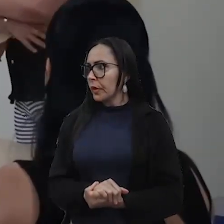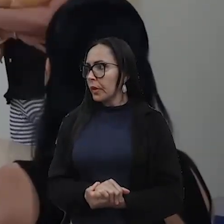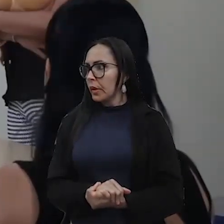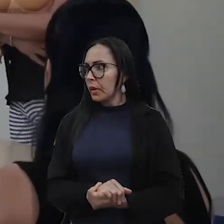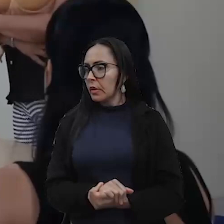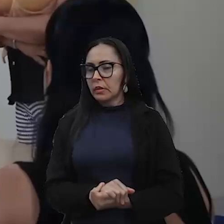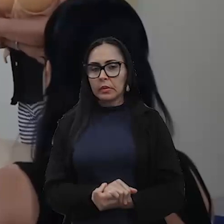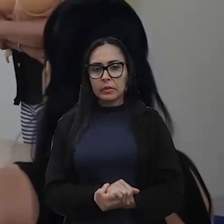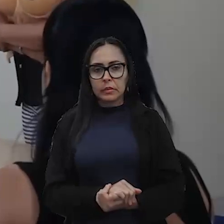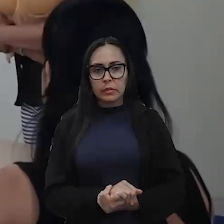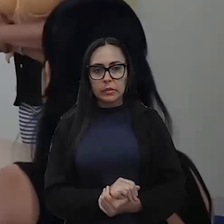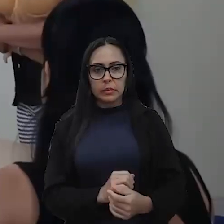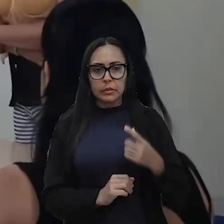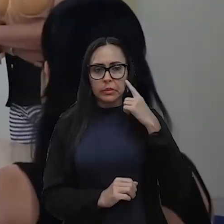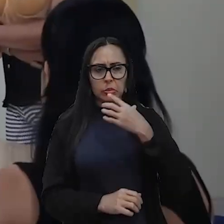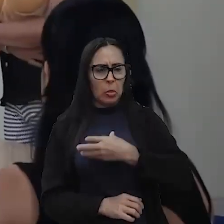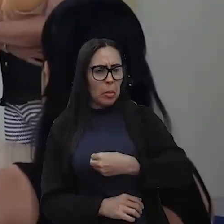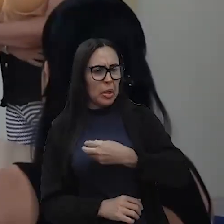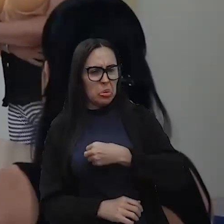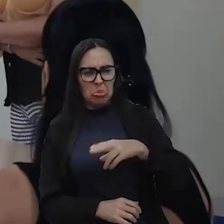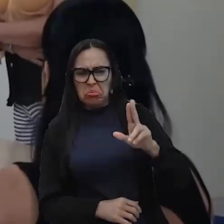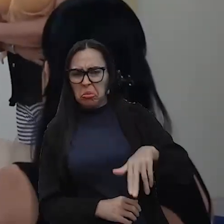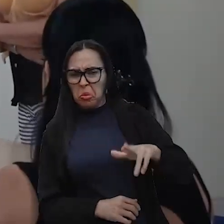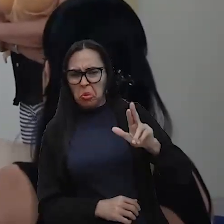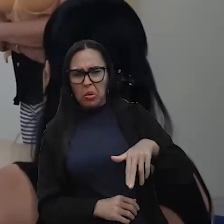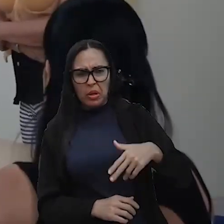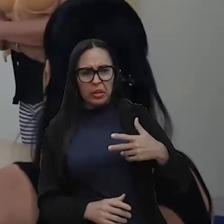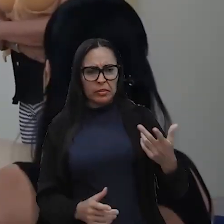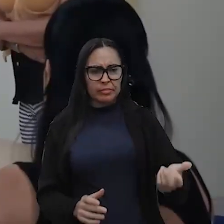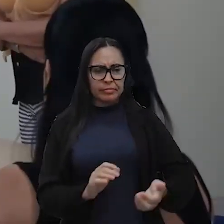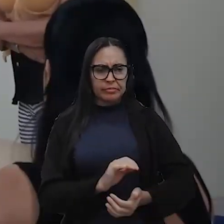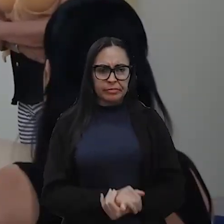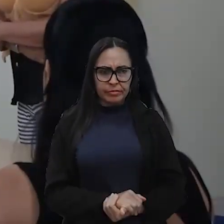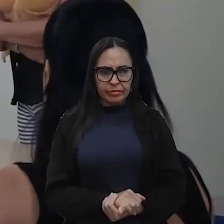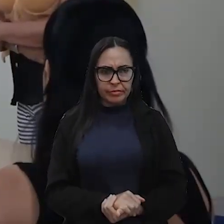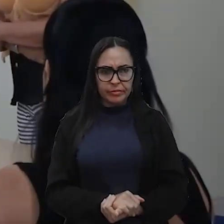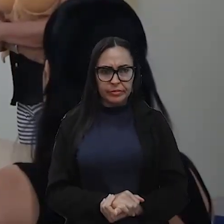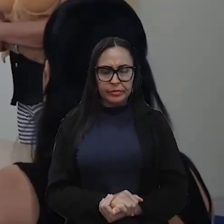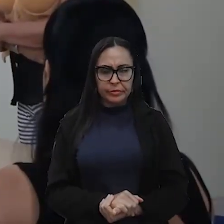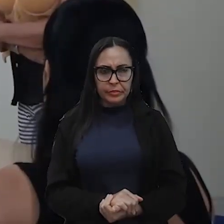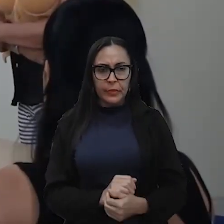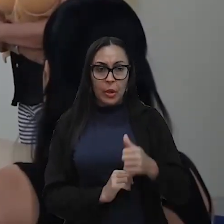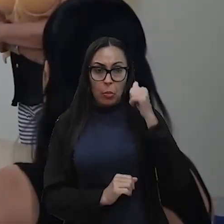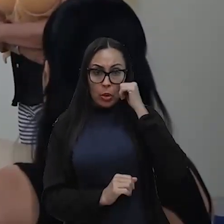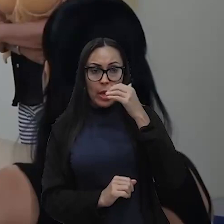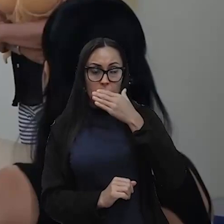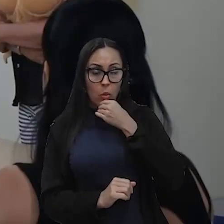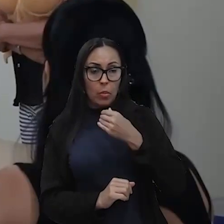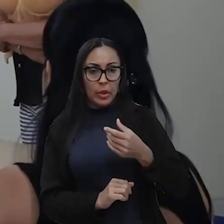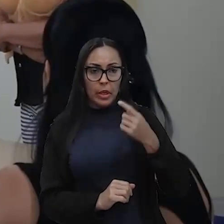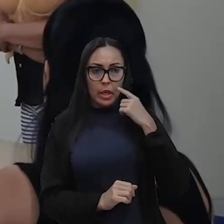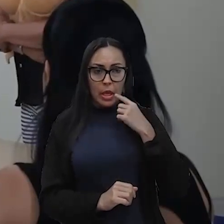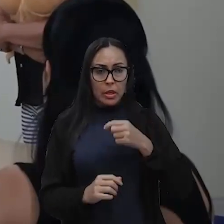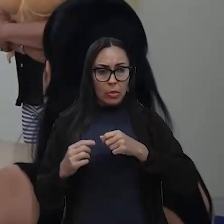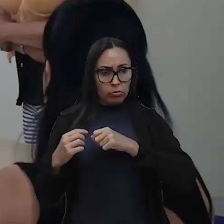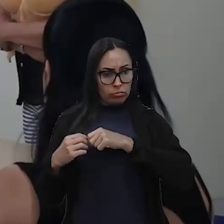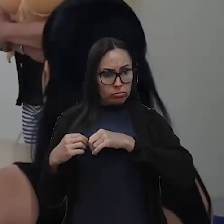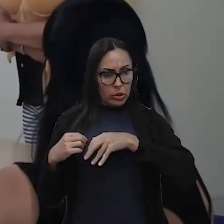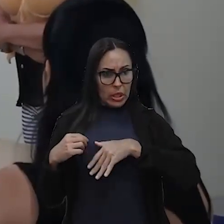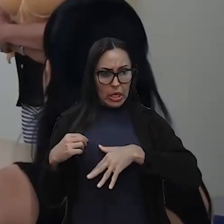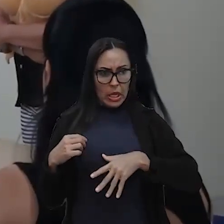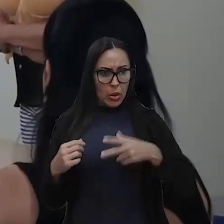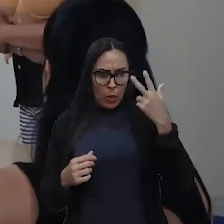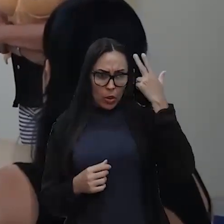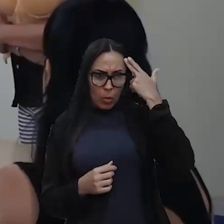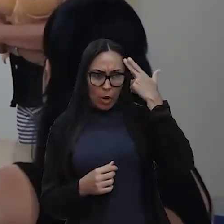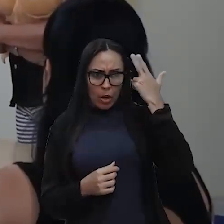amamentou, ou amamentou, ou não amamentou, mulher e homem no geral. Secreção é normal? Eu acho que não. Amarelo gema é normal?